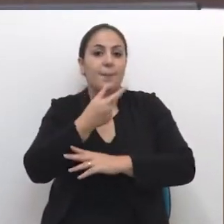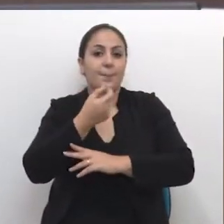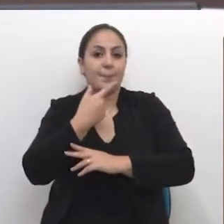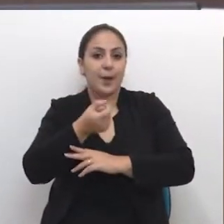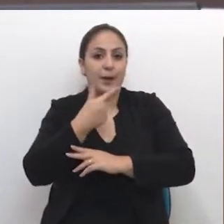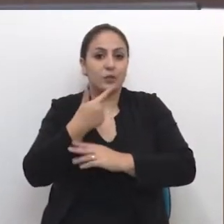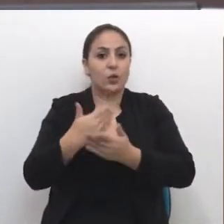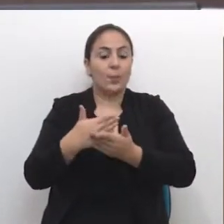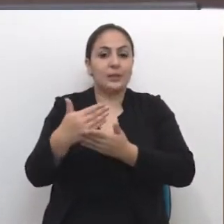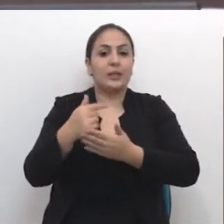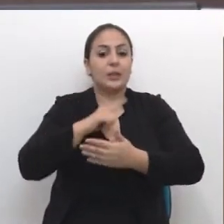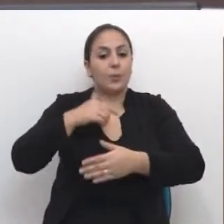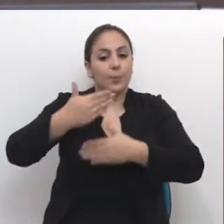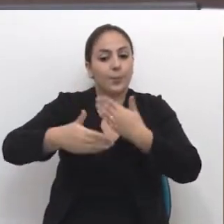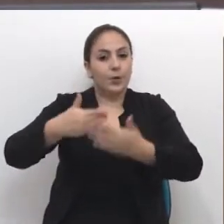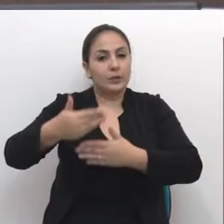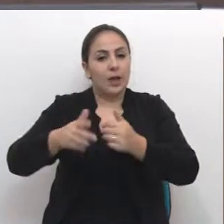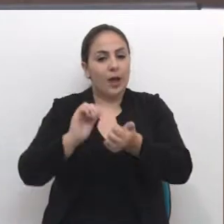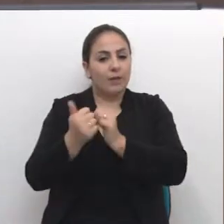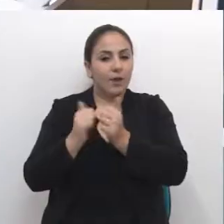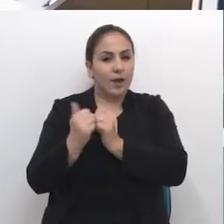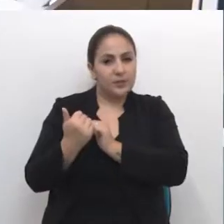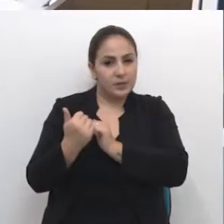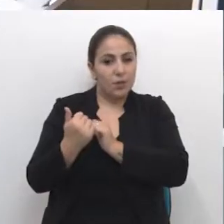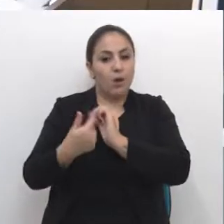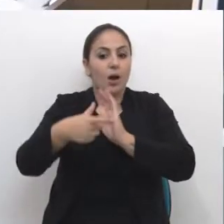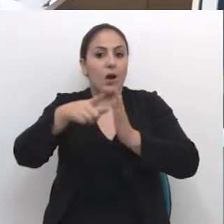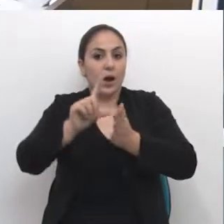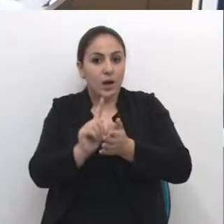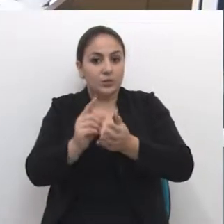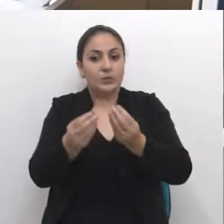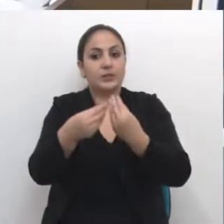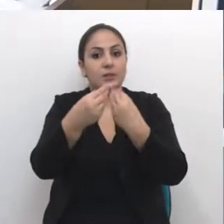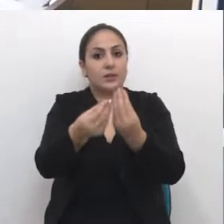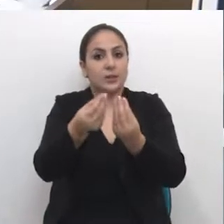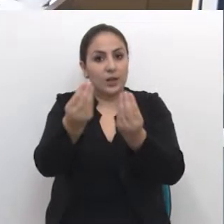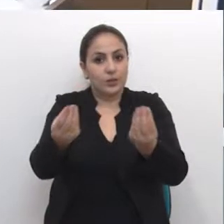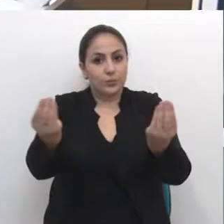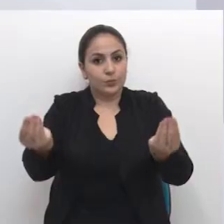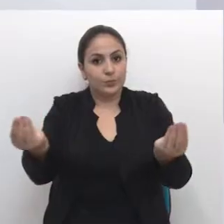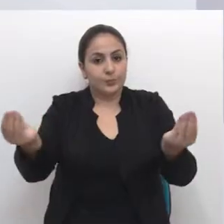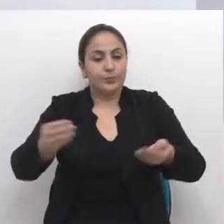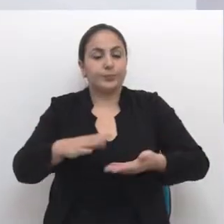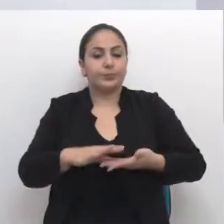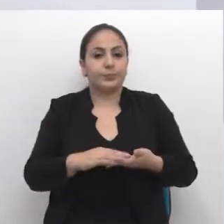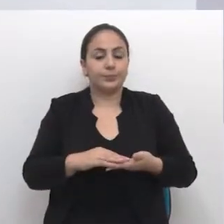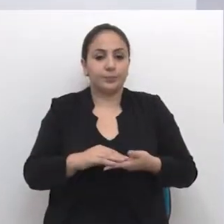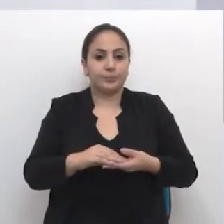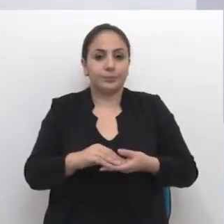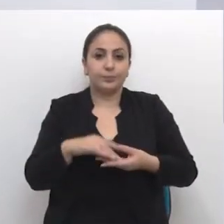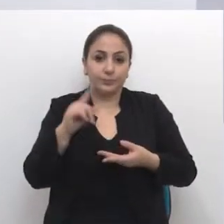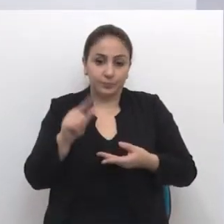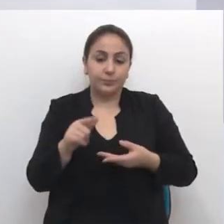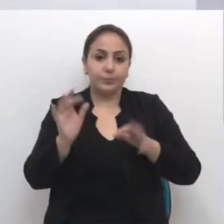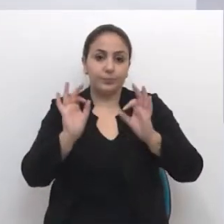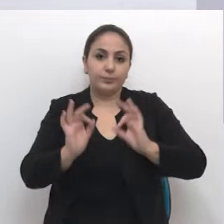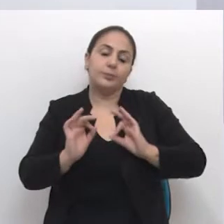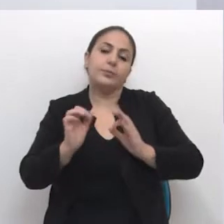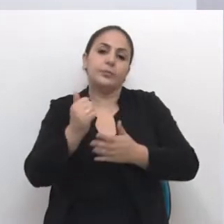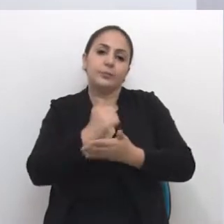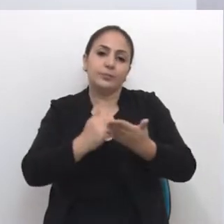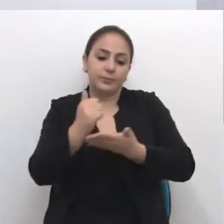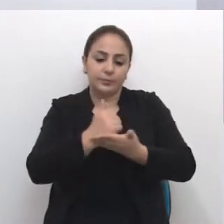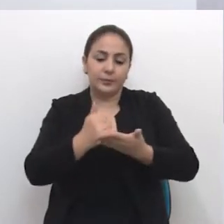remédios passarão por um processo de avaliação antes de serem doados. Ele é um projeto que foi